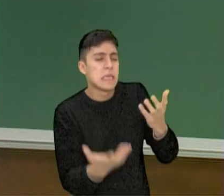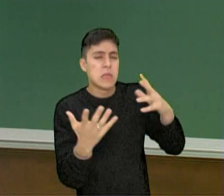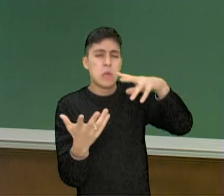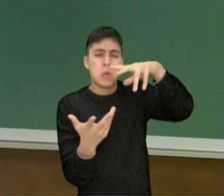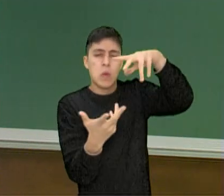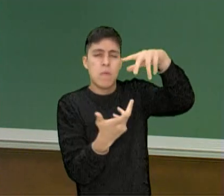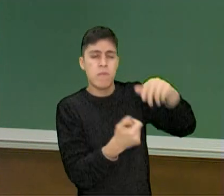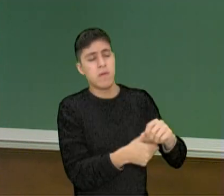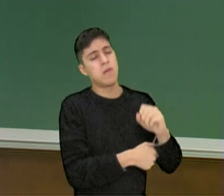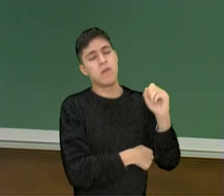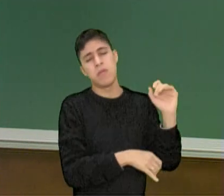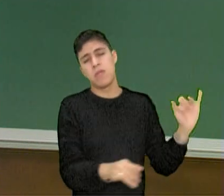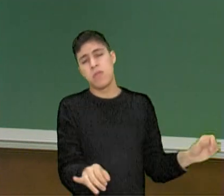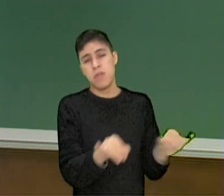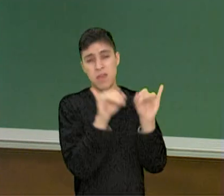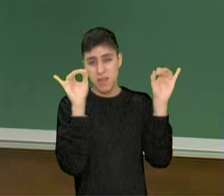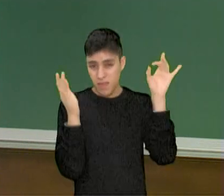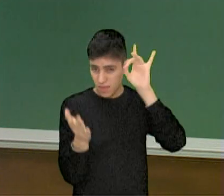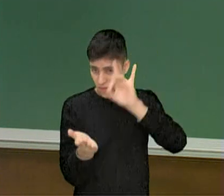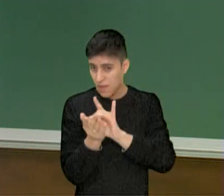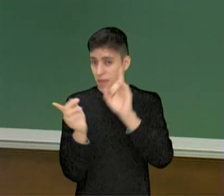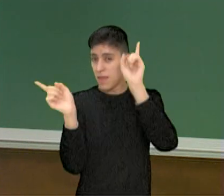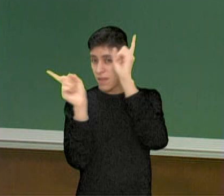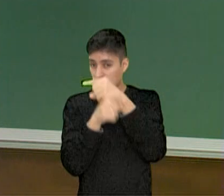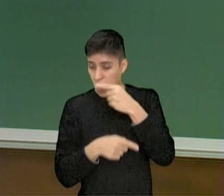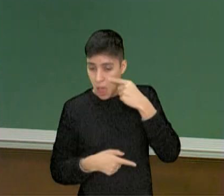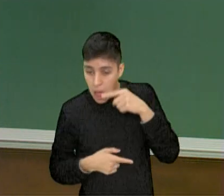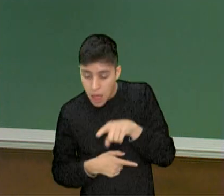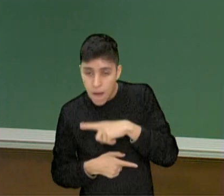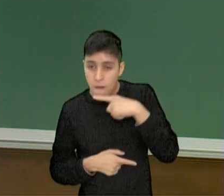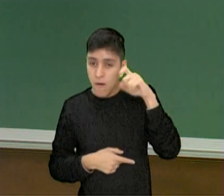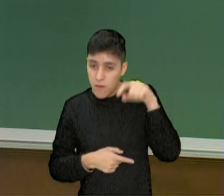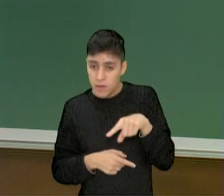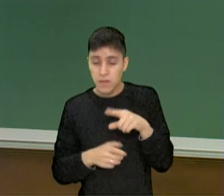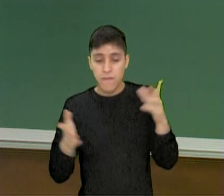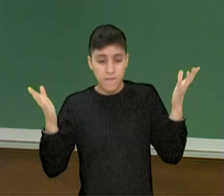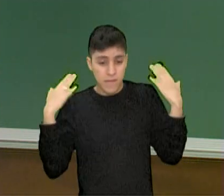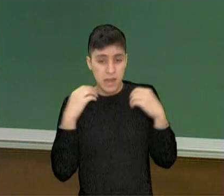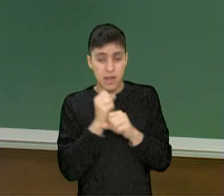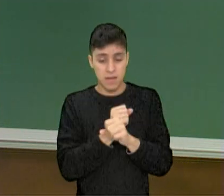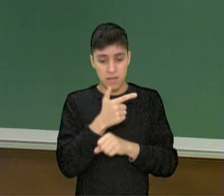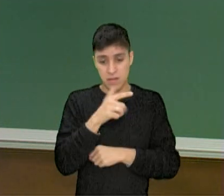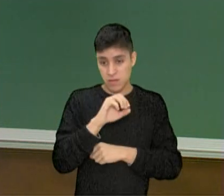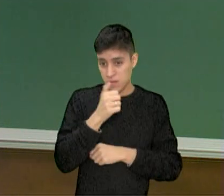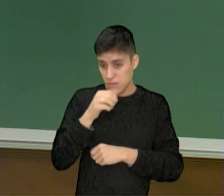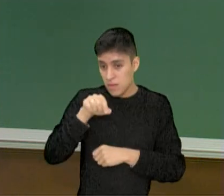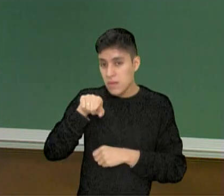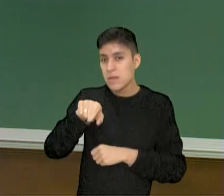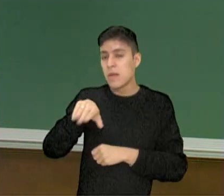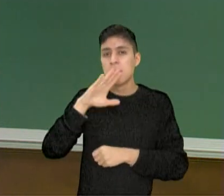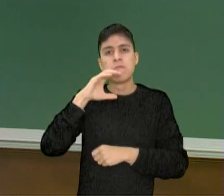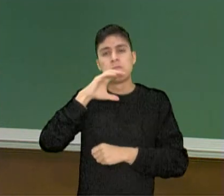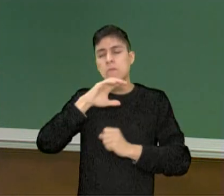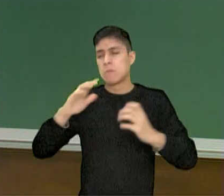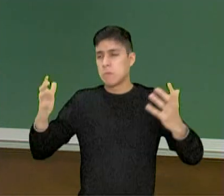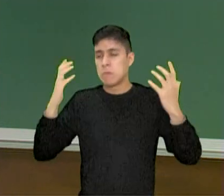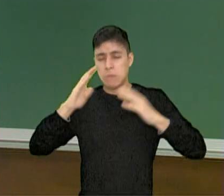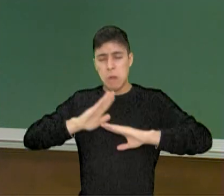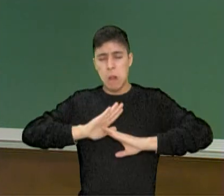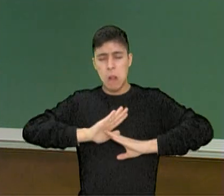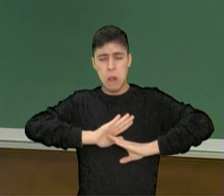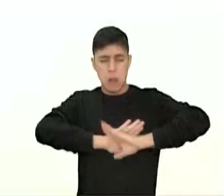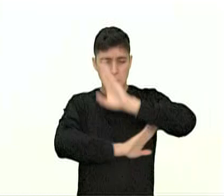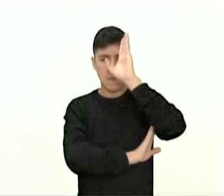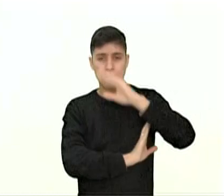bobeira. Pelo contrário, na Rússia, o verão de 2010 trouxe consigo uma onda de calor que bateu